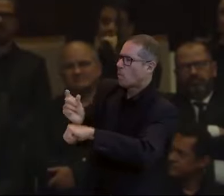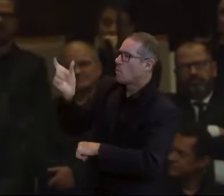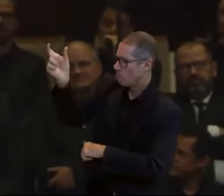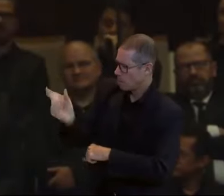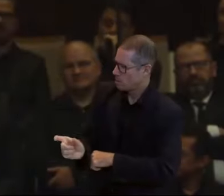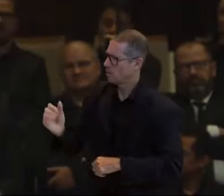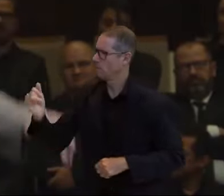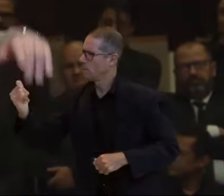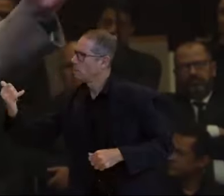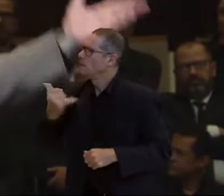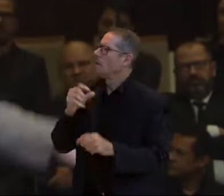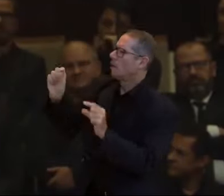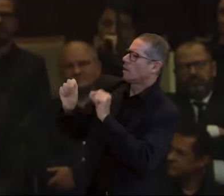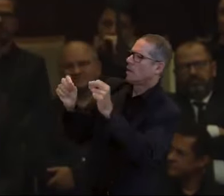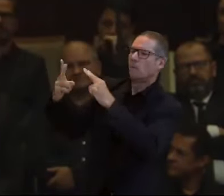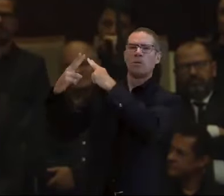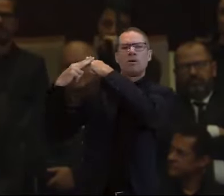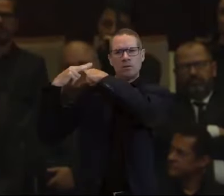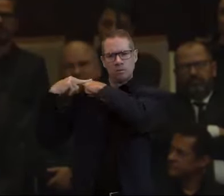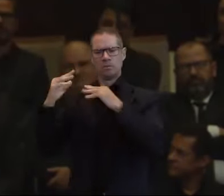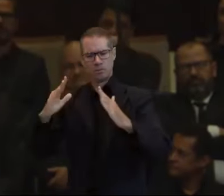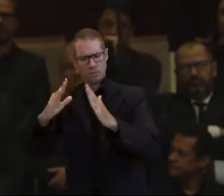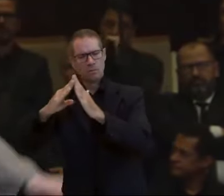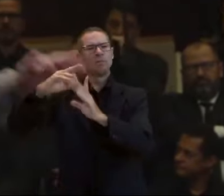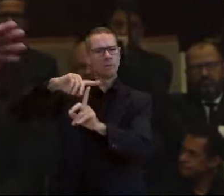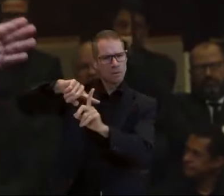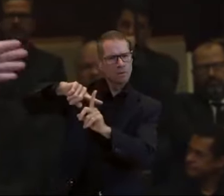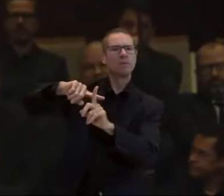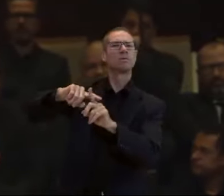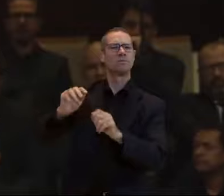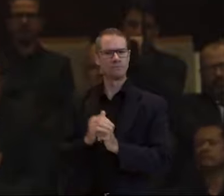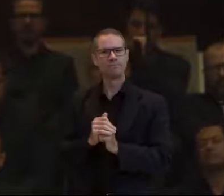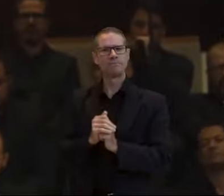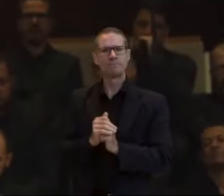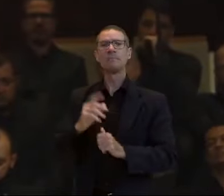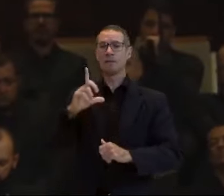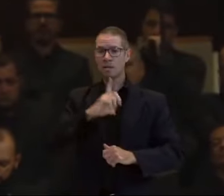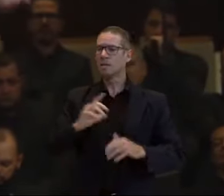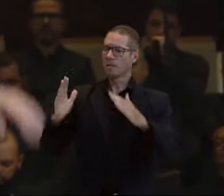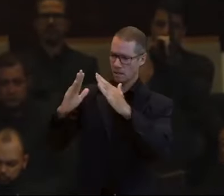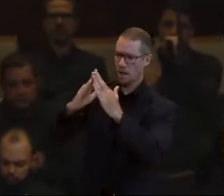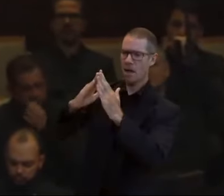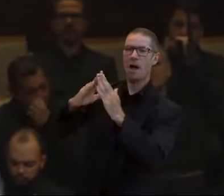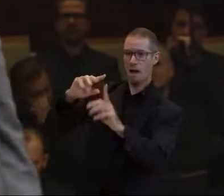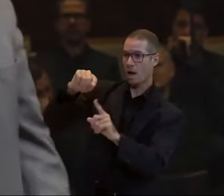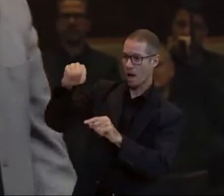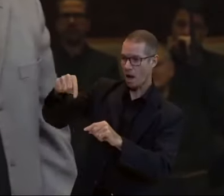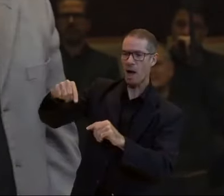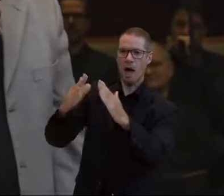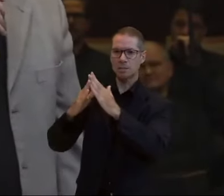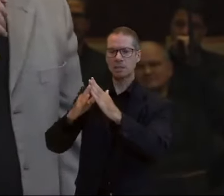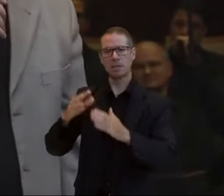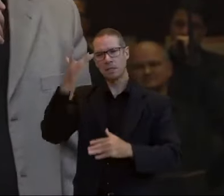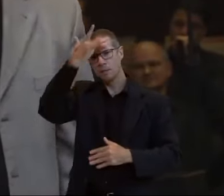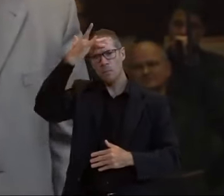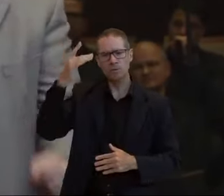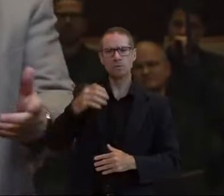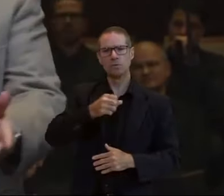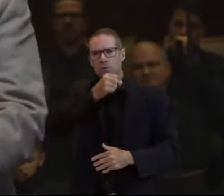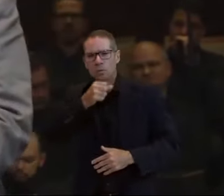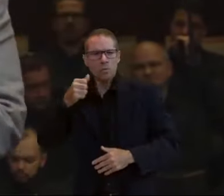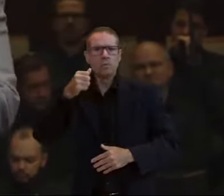pudesse dizer quem era o responsável por aquela igreja. E aí indicaram: ó, tem essa casa desse senhor aqui. E aí então